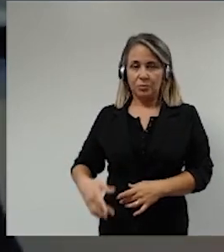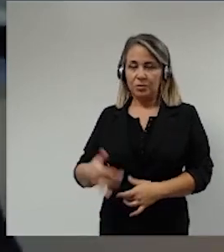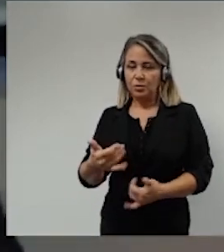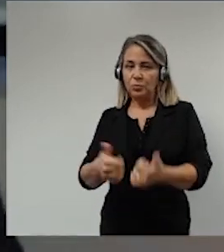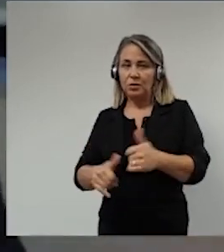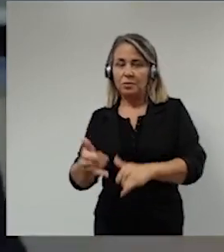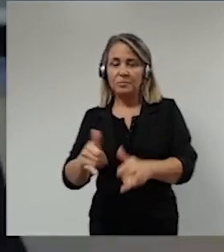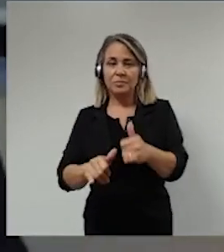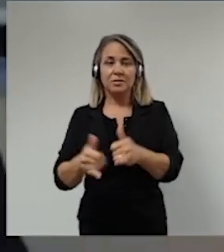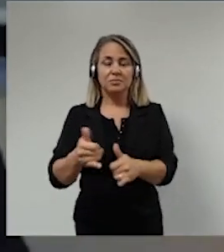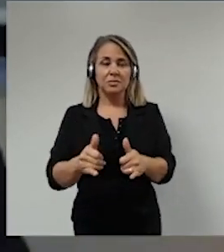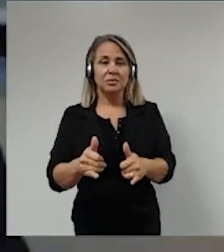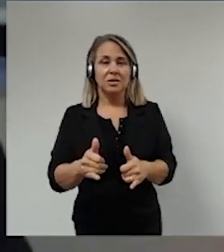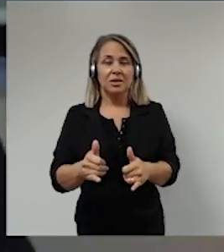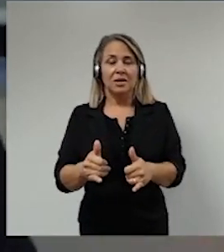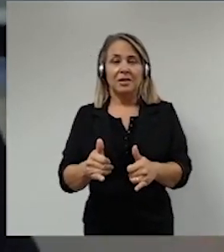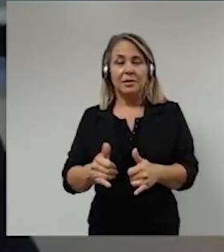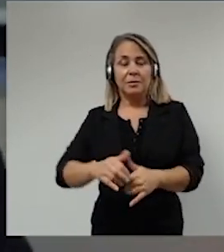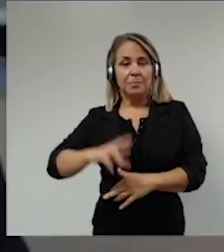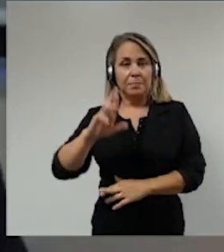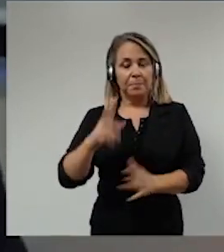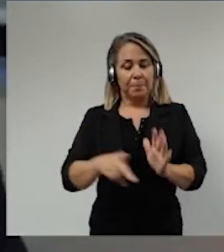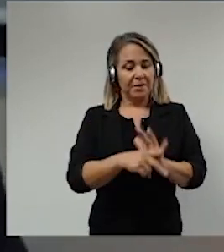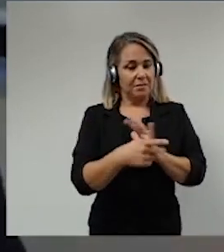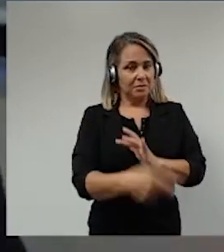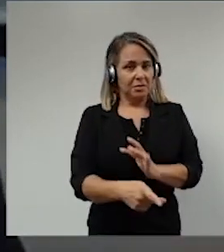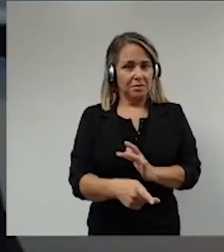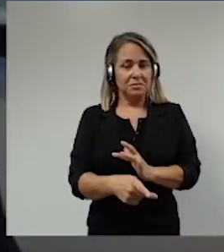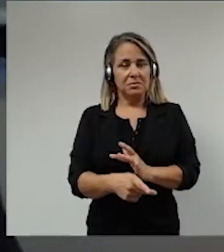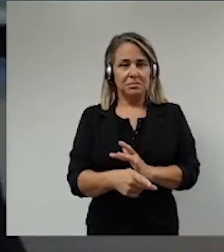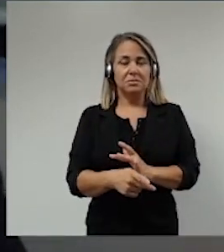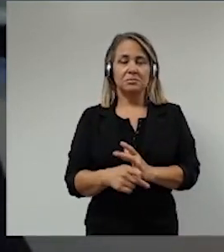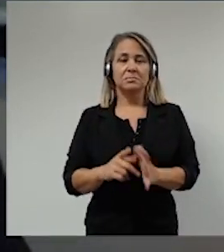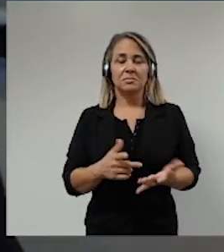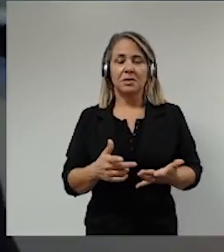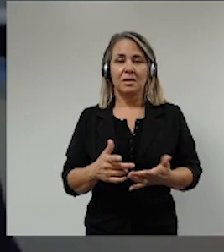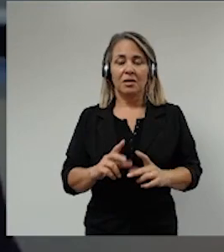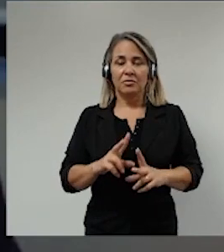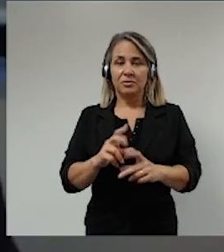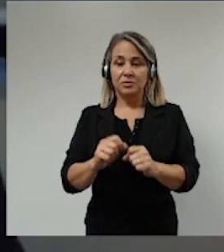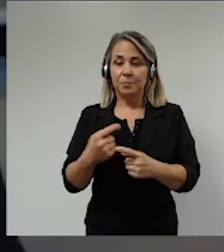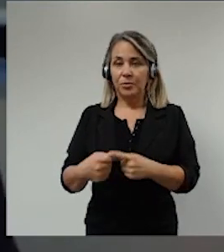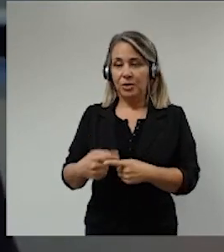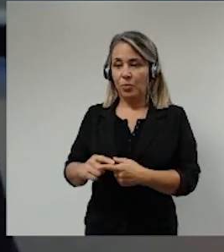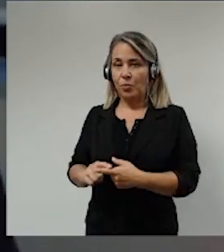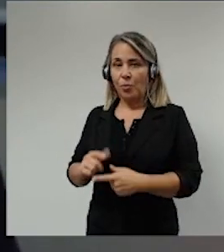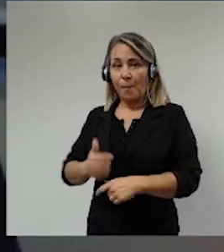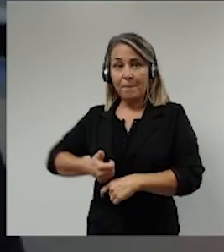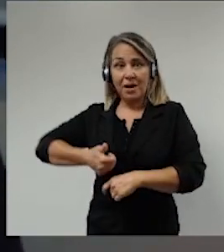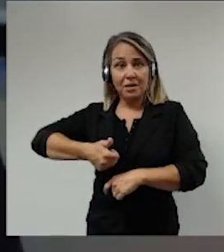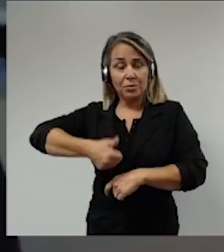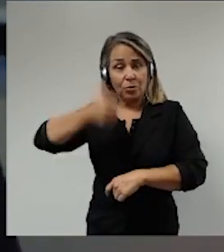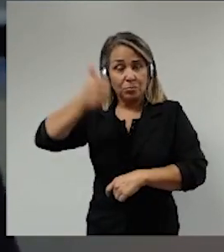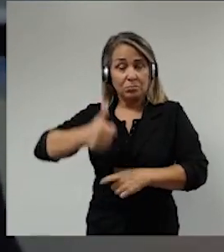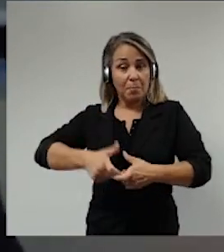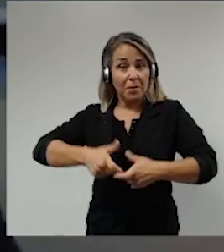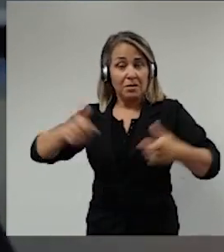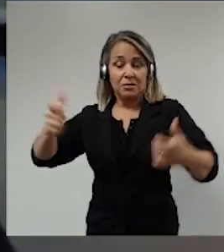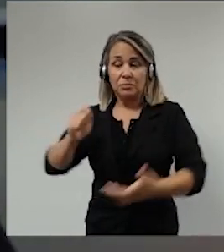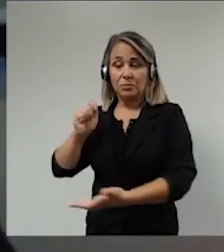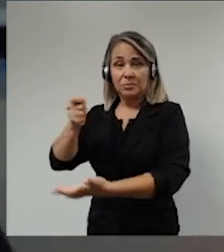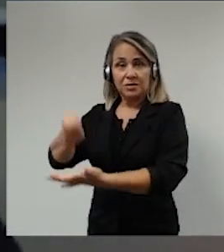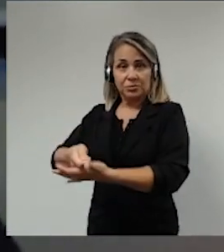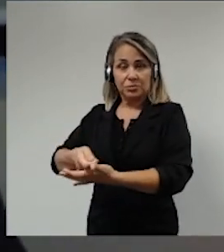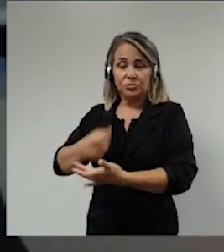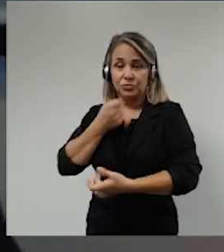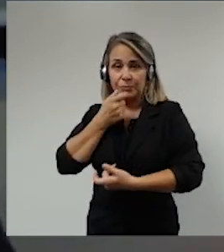laboratório, que é dono da patente. Por quê? O maior comprador de medicamentos no país é o governo federal, é o SUS. Mais